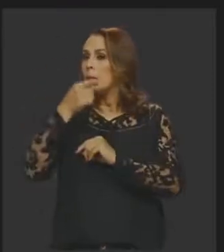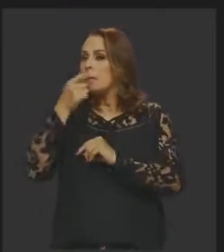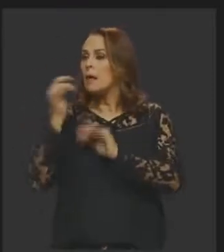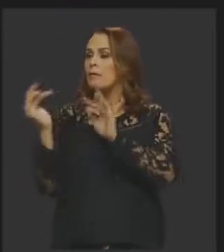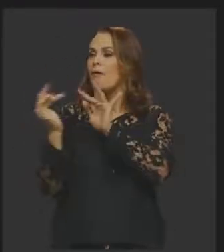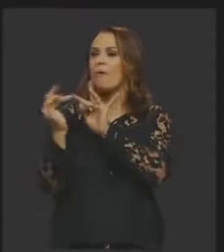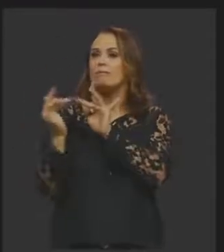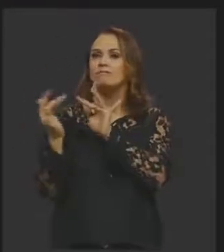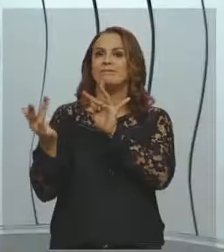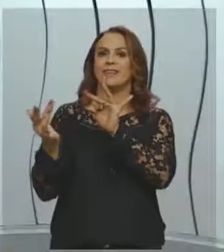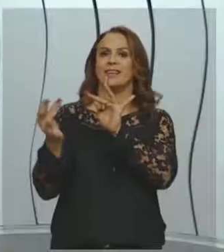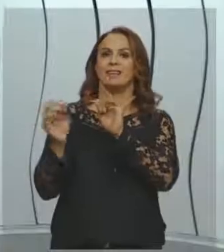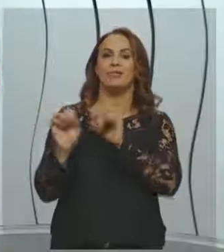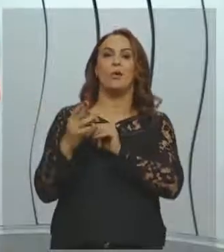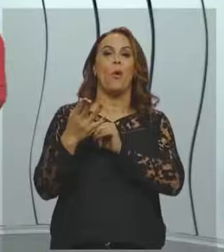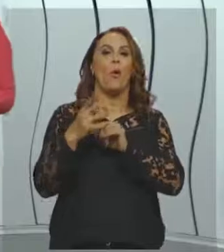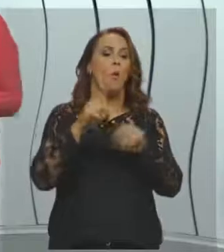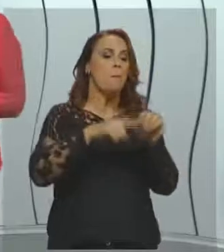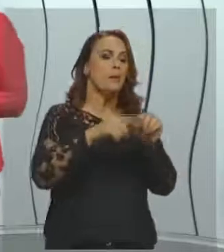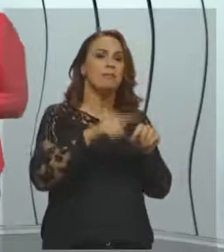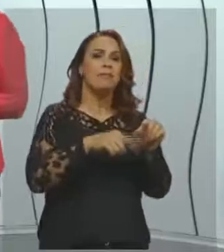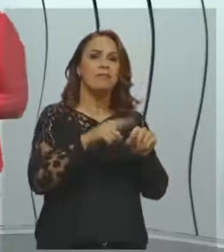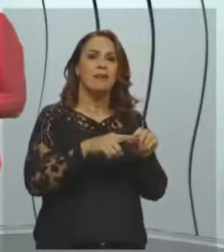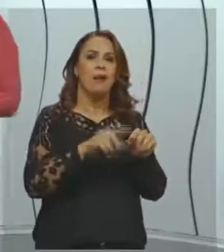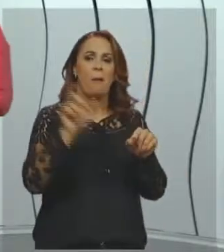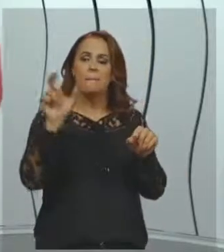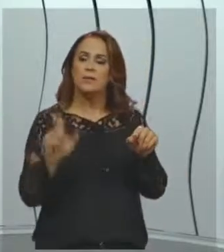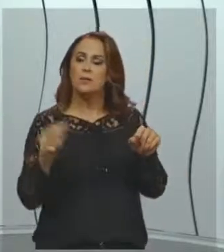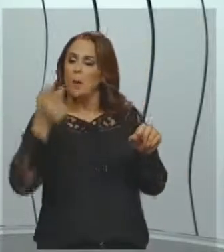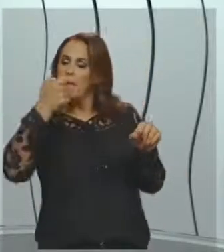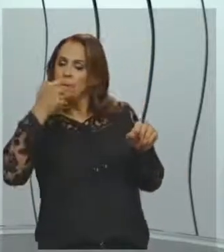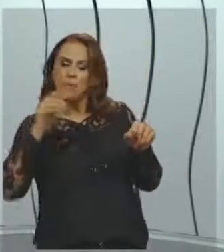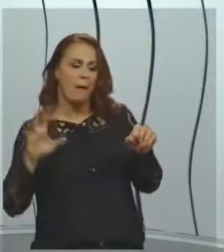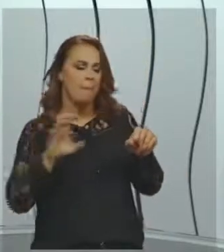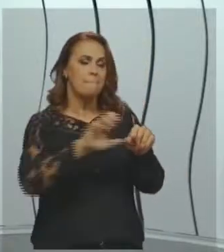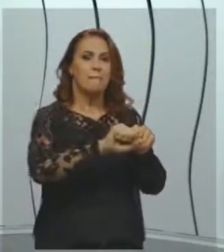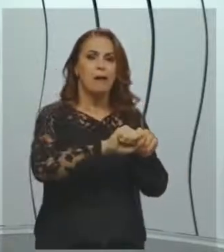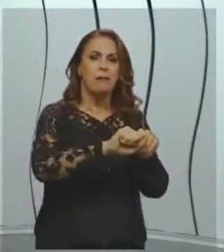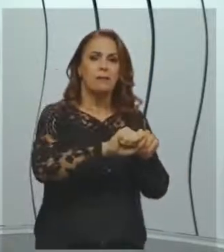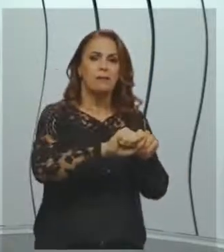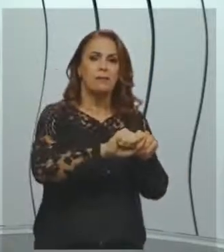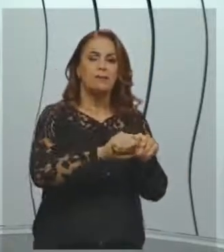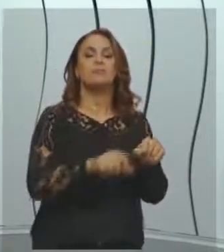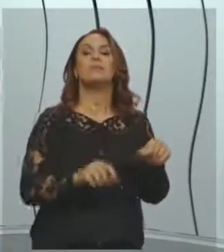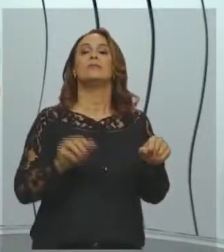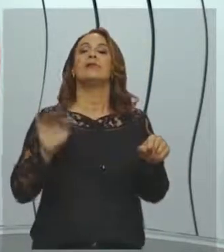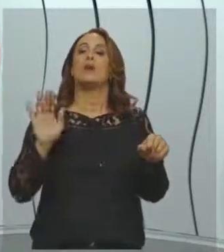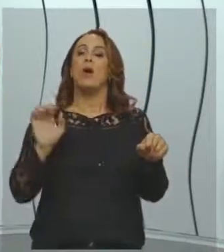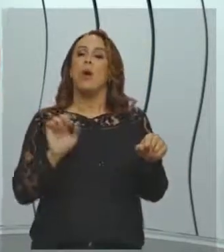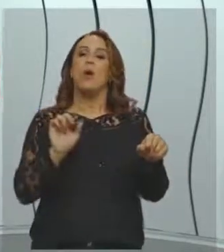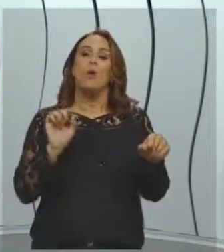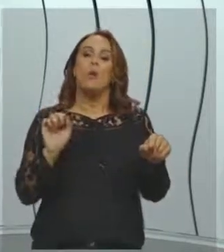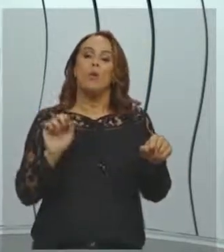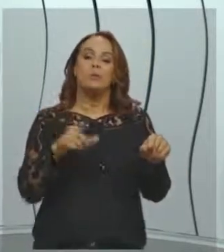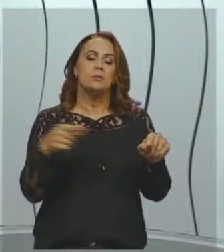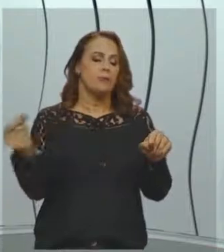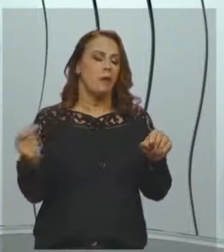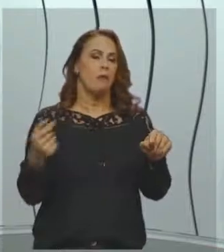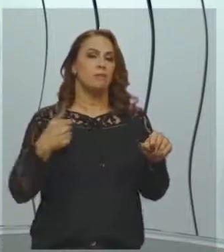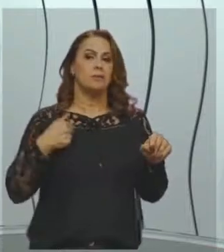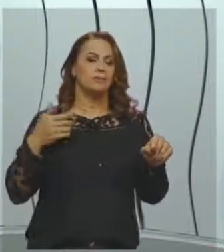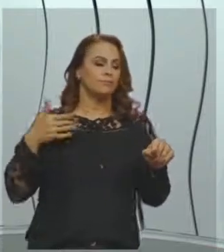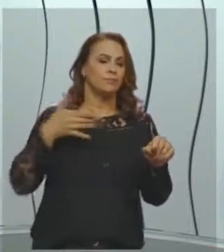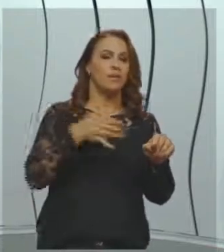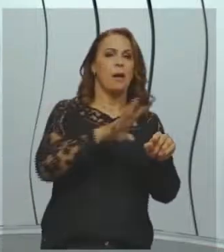contaminados que a pessoa que esteja gripada utilizou. Por isso, é necessário a gente manter aí a